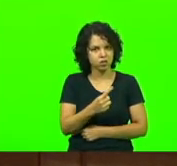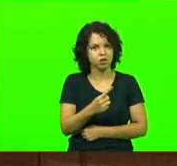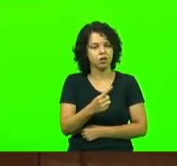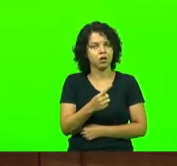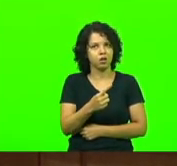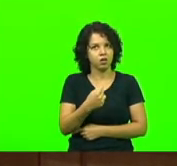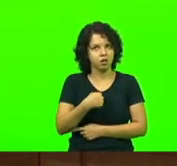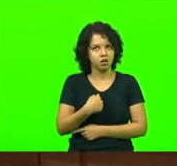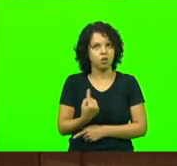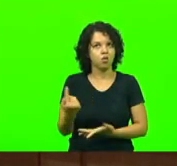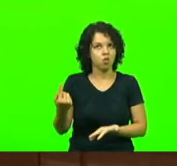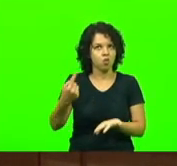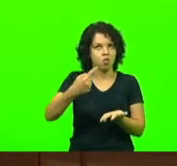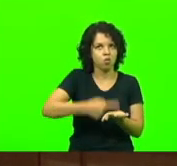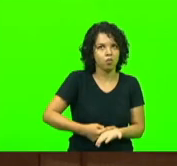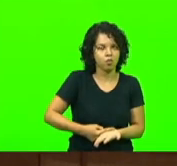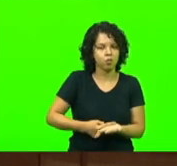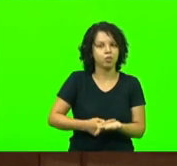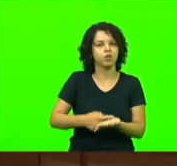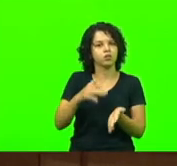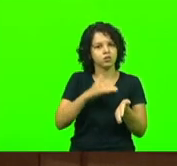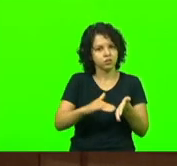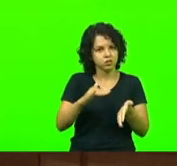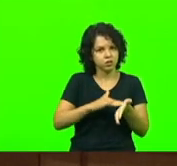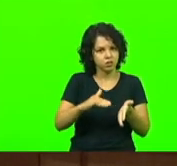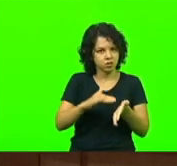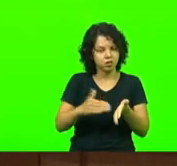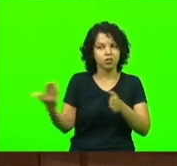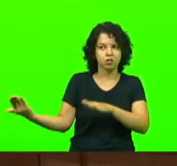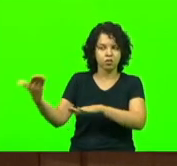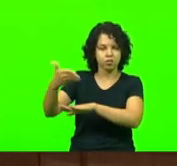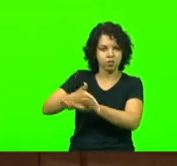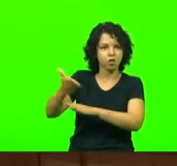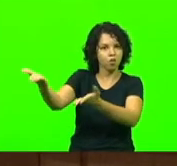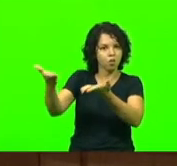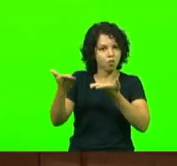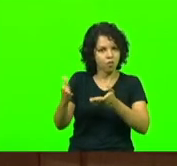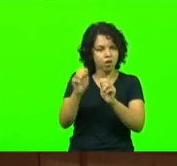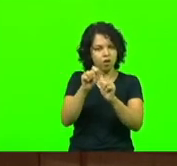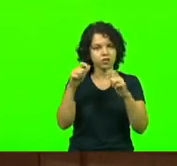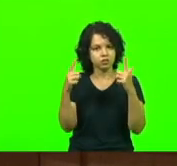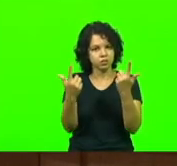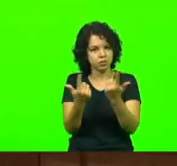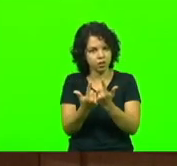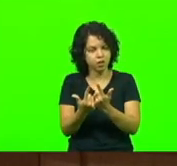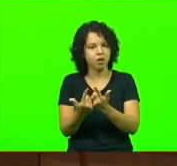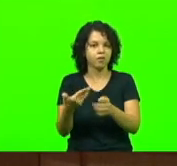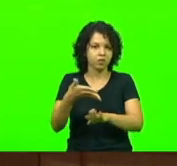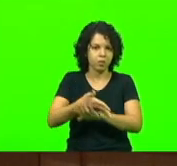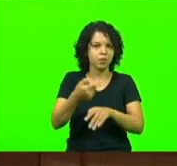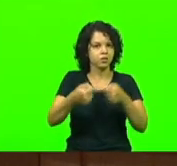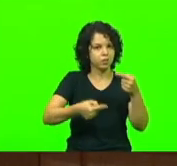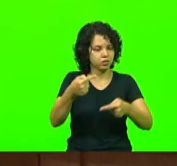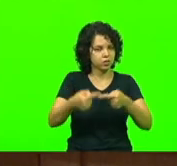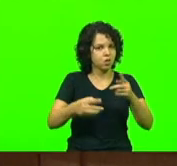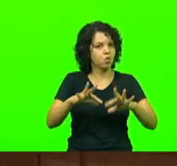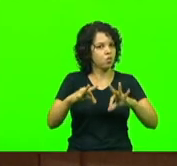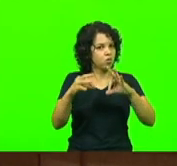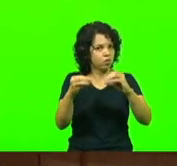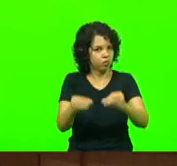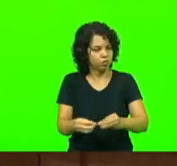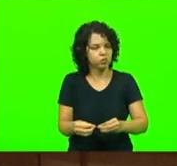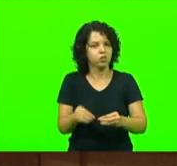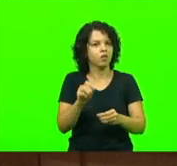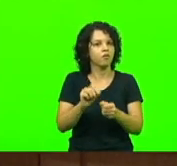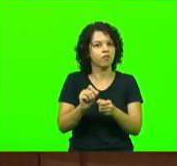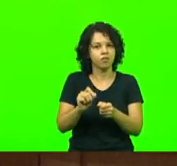assumo o compromisso de trazer o secretário a convite da Assembleia para debater com todos os outros, trazer o que ele está